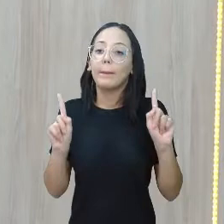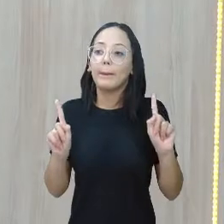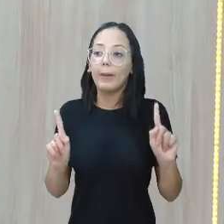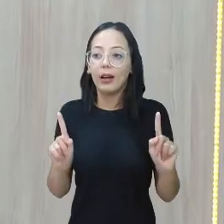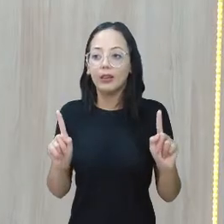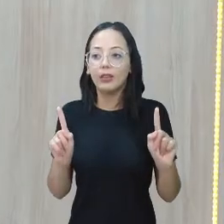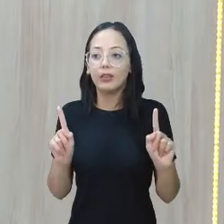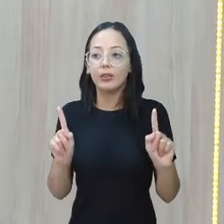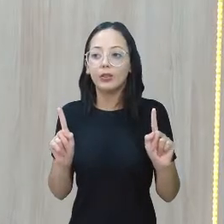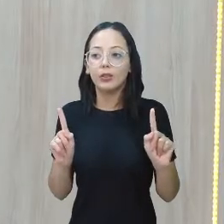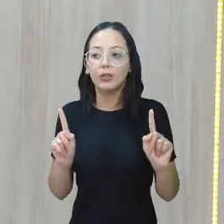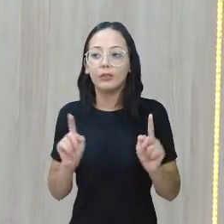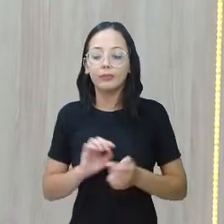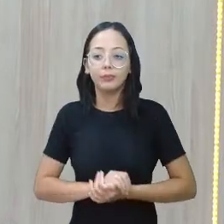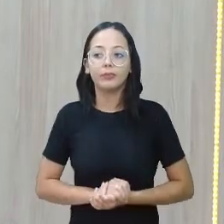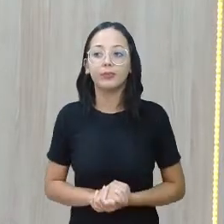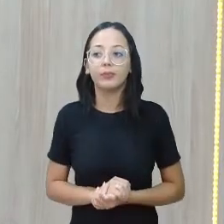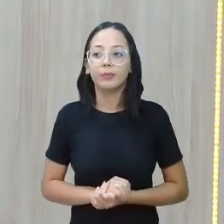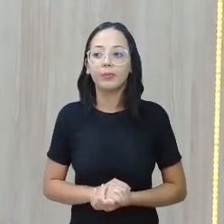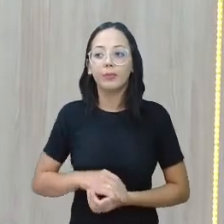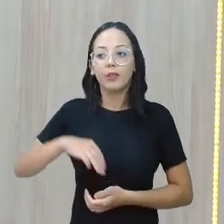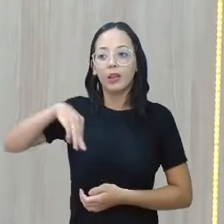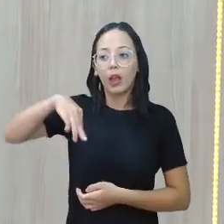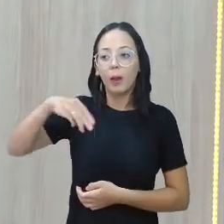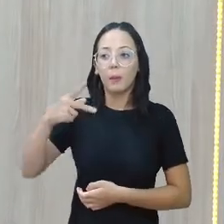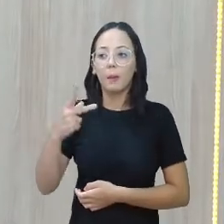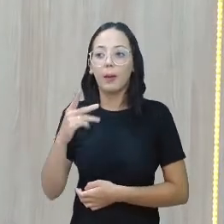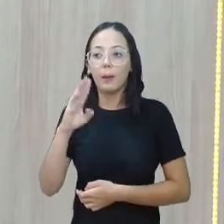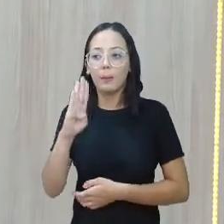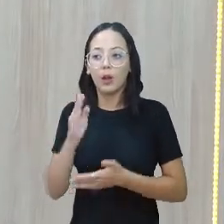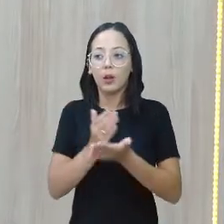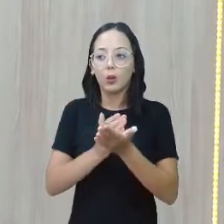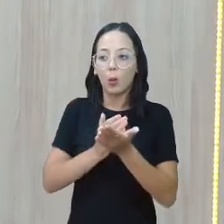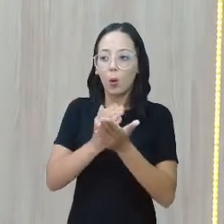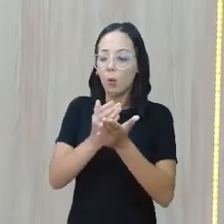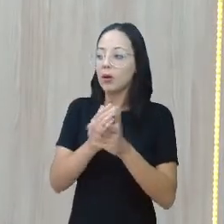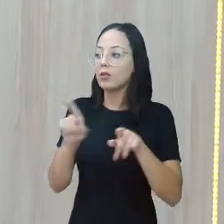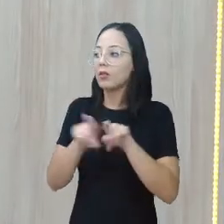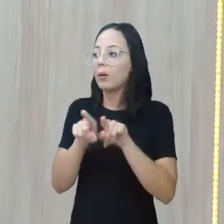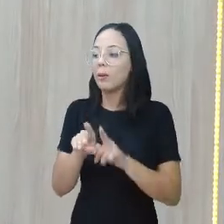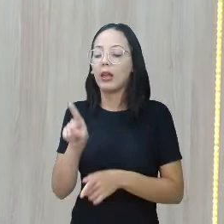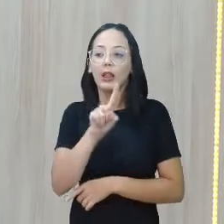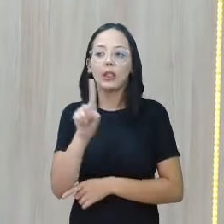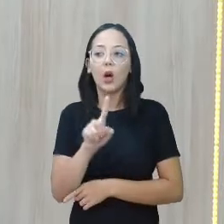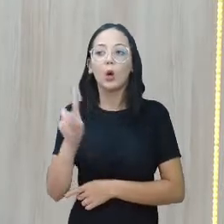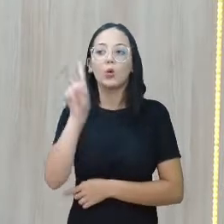Mas a MPB, no início, também ainda não usava.